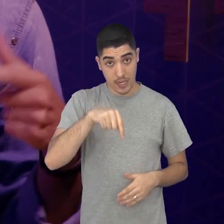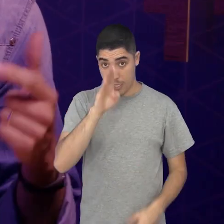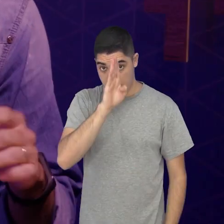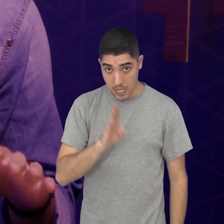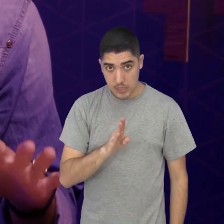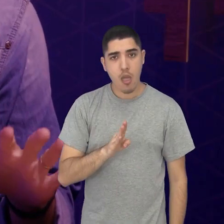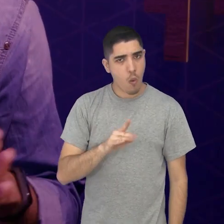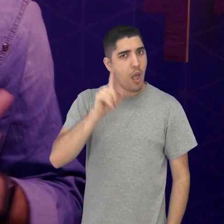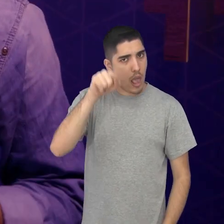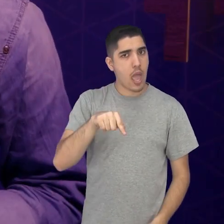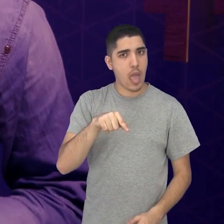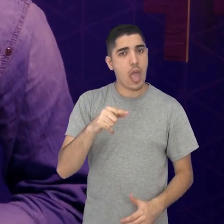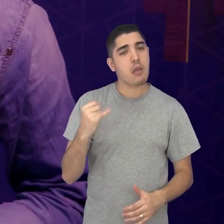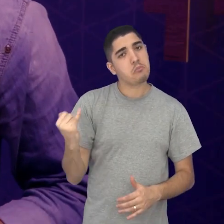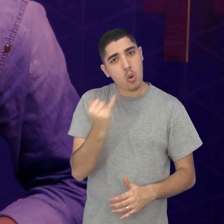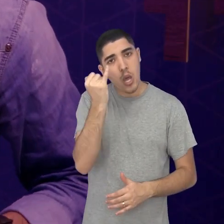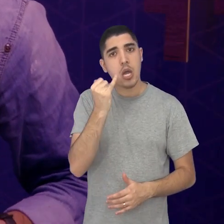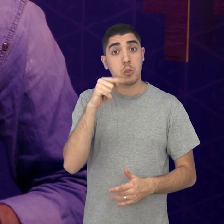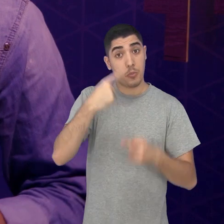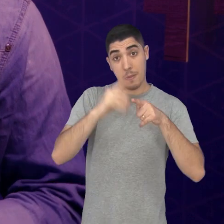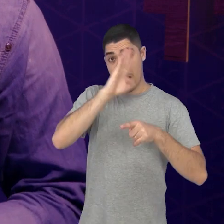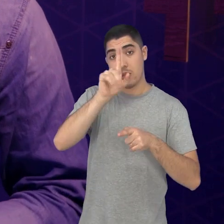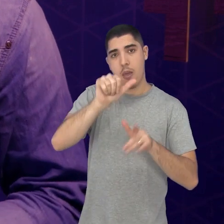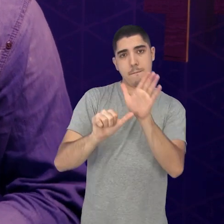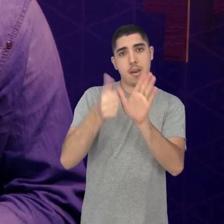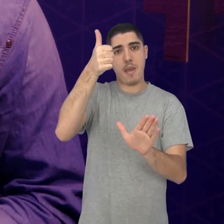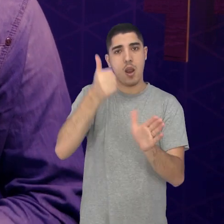ele é bastante pioneiro nesse lance de energia